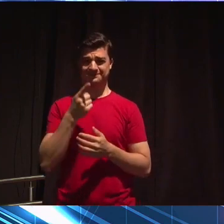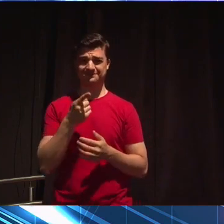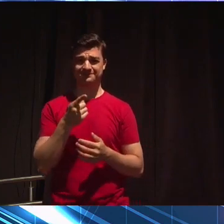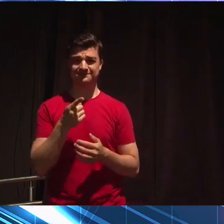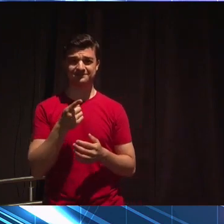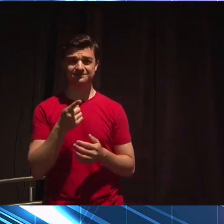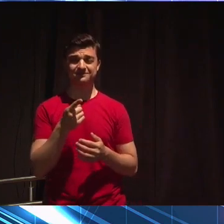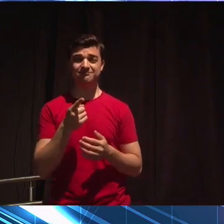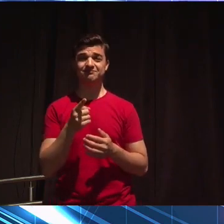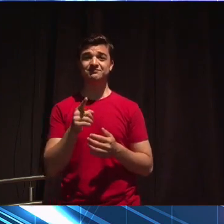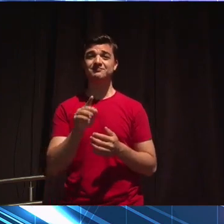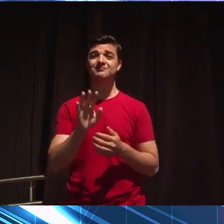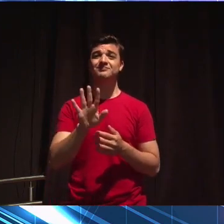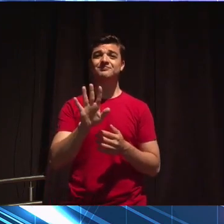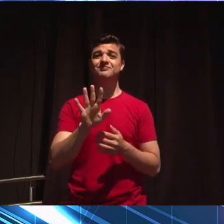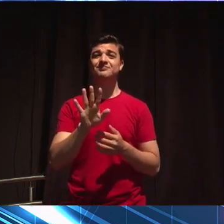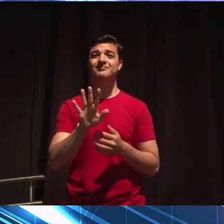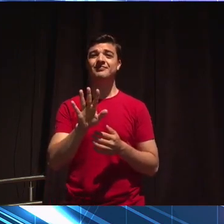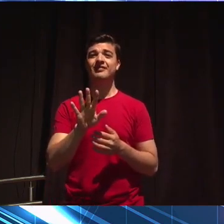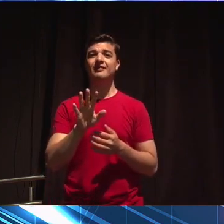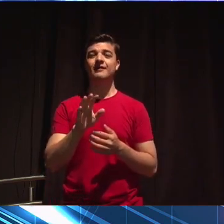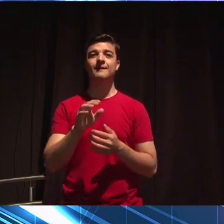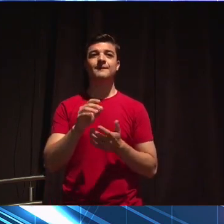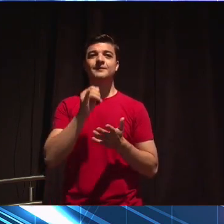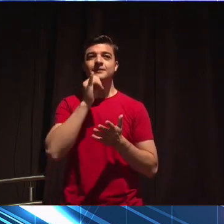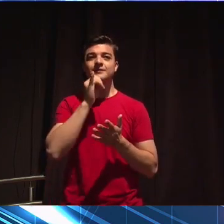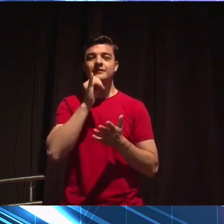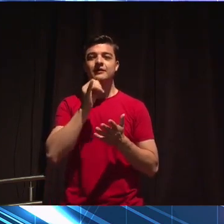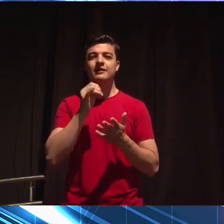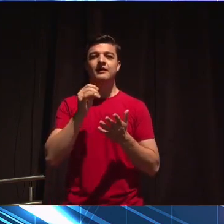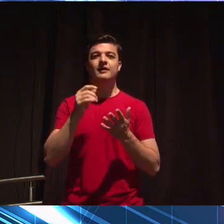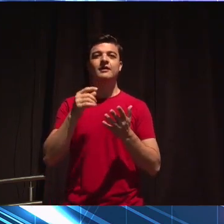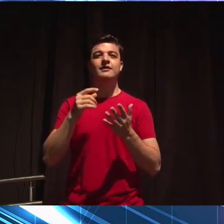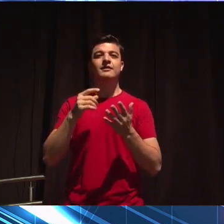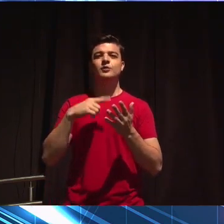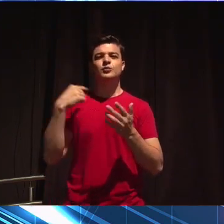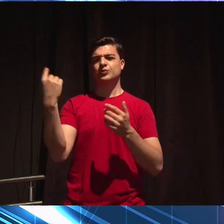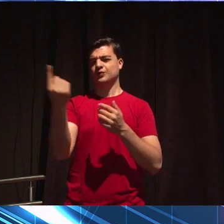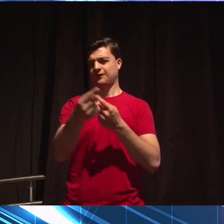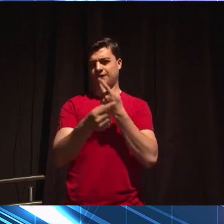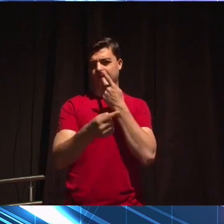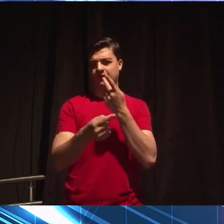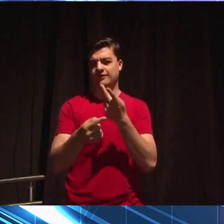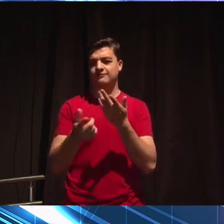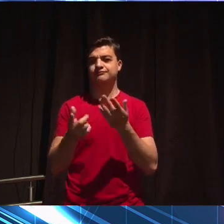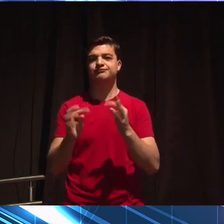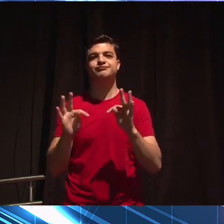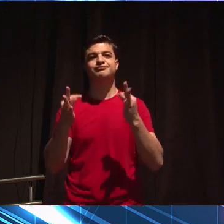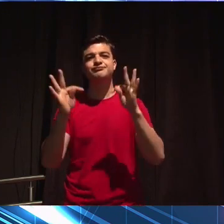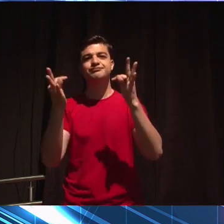infeliz, sempre da geladeira que pede leite, né? Eu não sei qual é a obsessão que esse povo tem com geladeira que faz compra sozinha, mas,